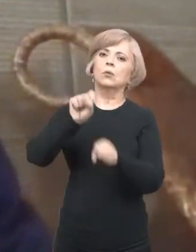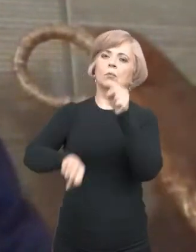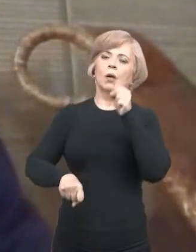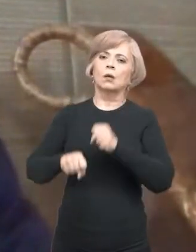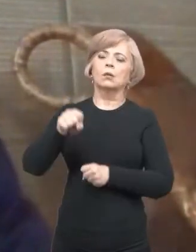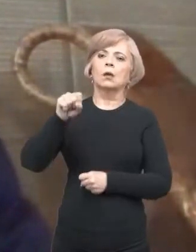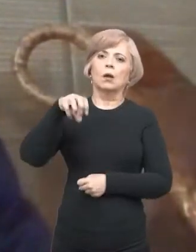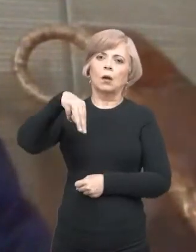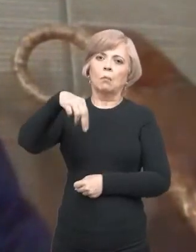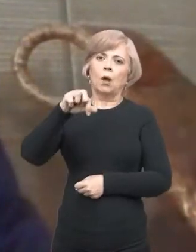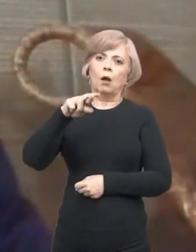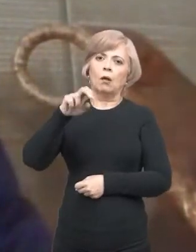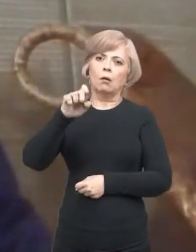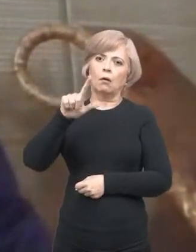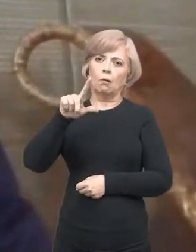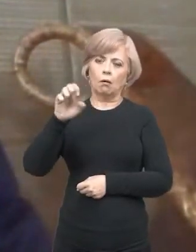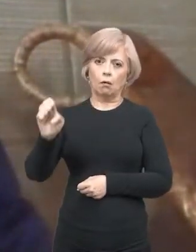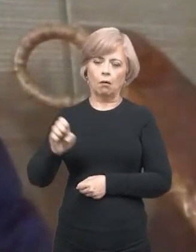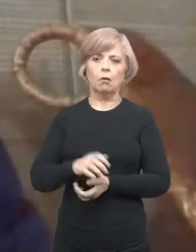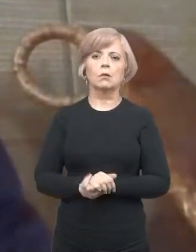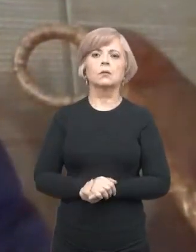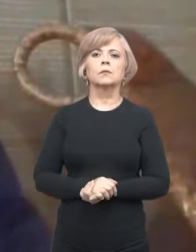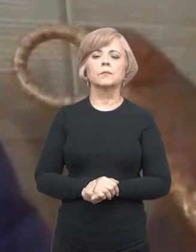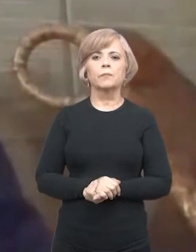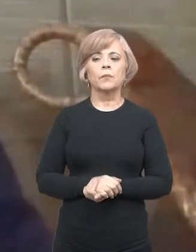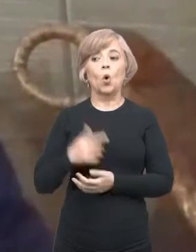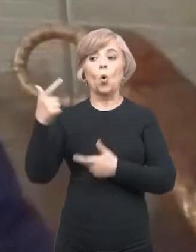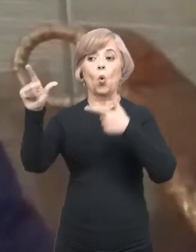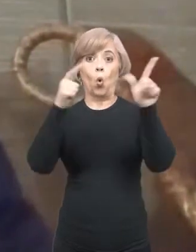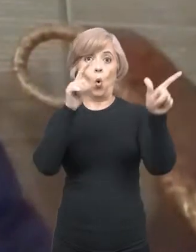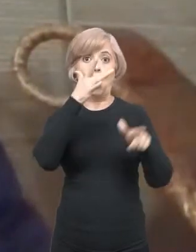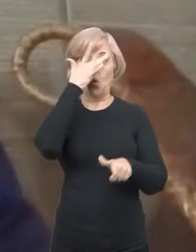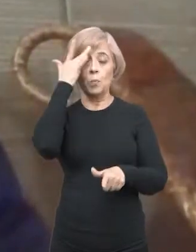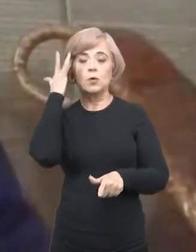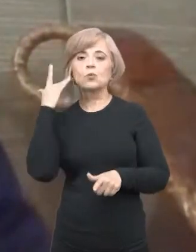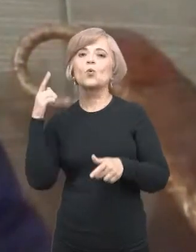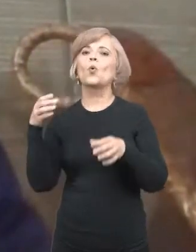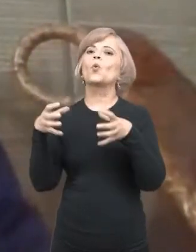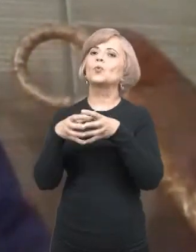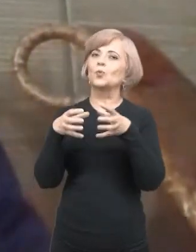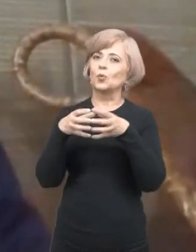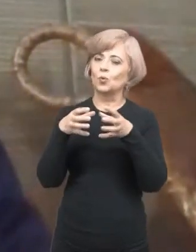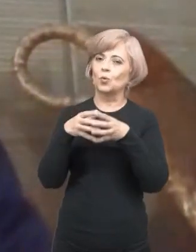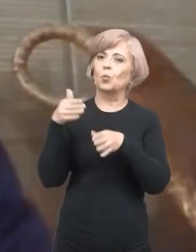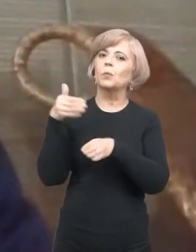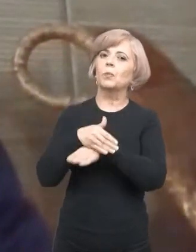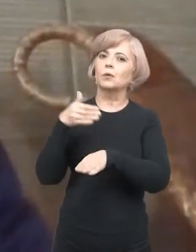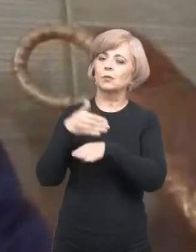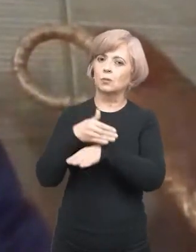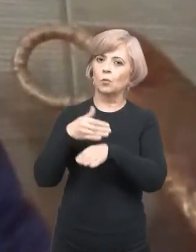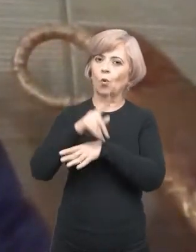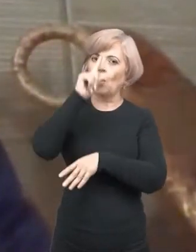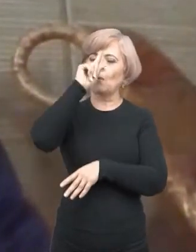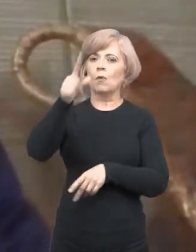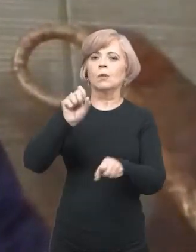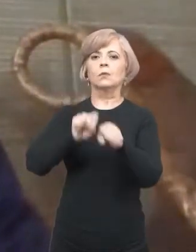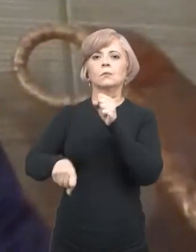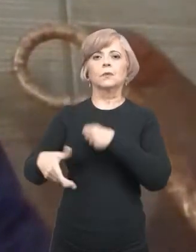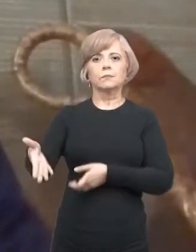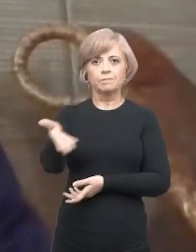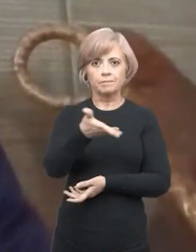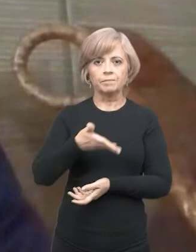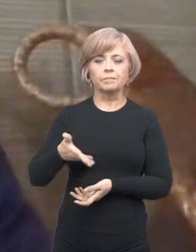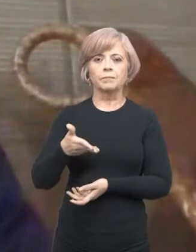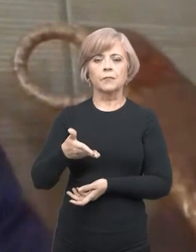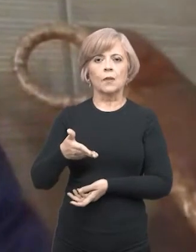chegarmos à identificação dos mandantes ou de outras pessoas que tenham participado desse